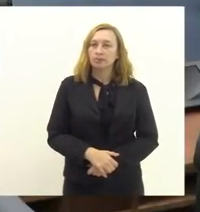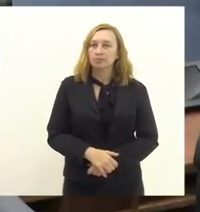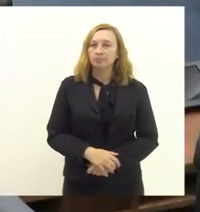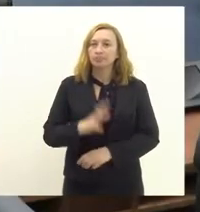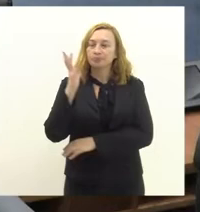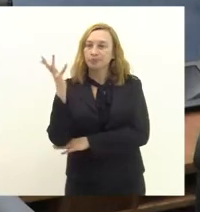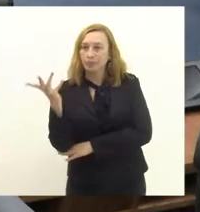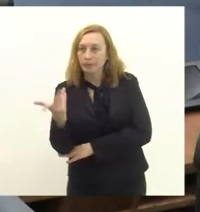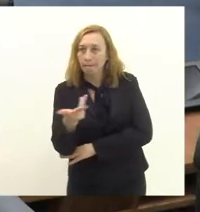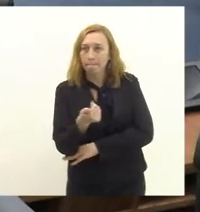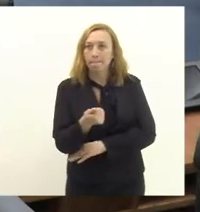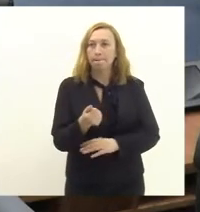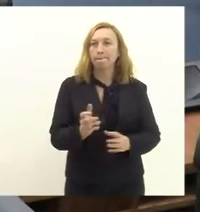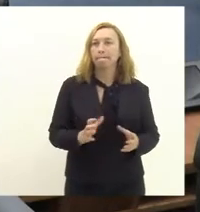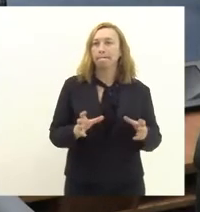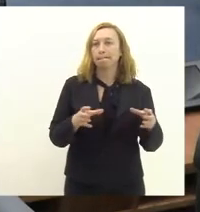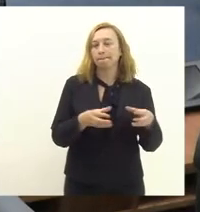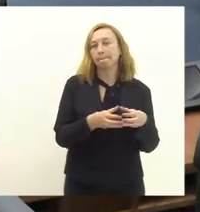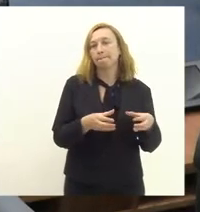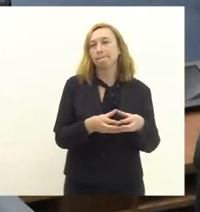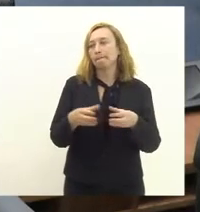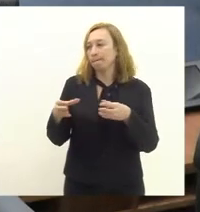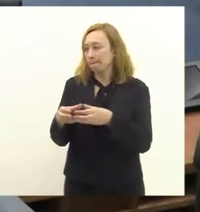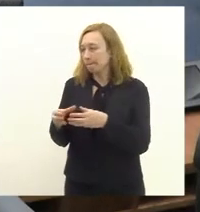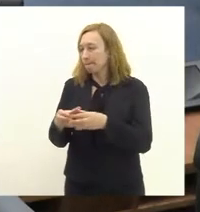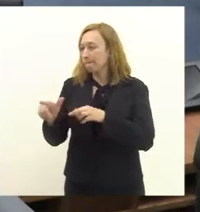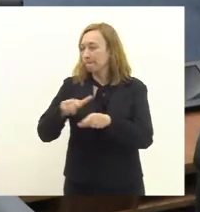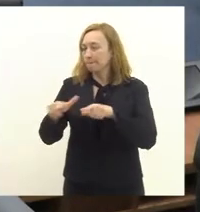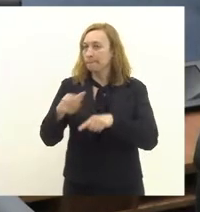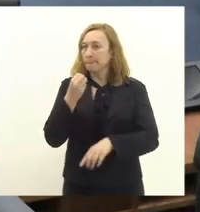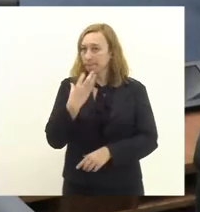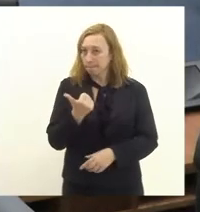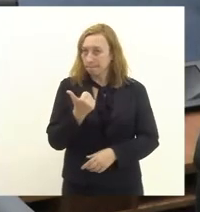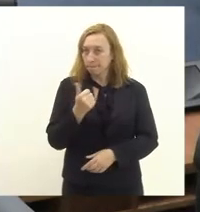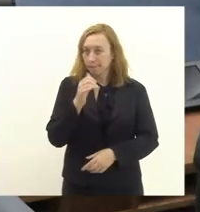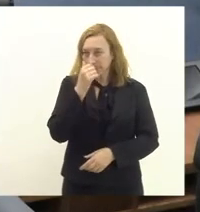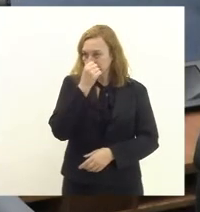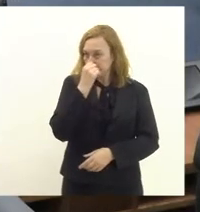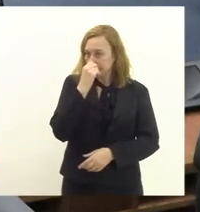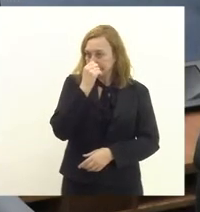Meio ambiente e trabalho. Tá bom, Mônica?